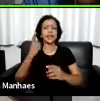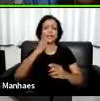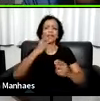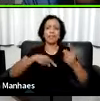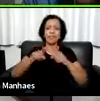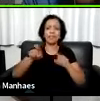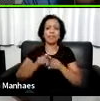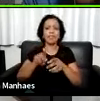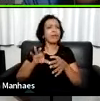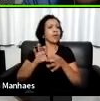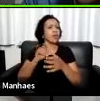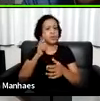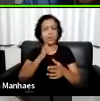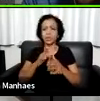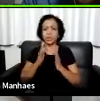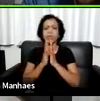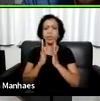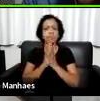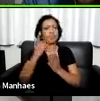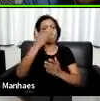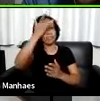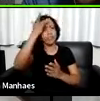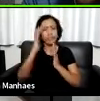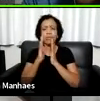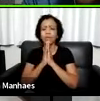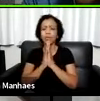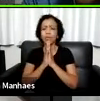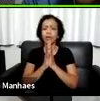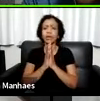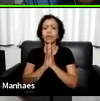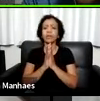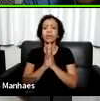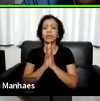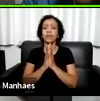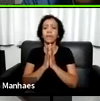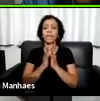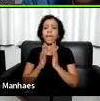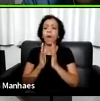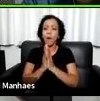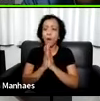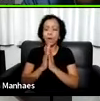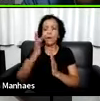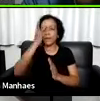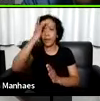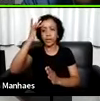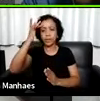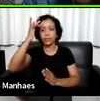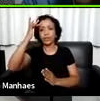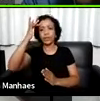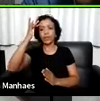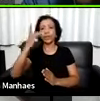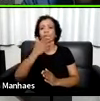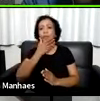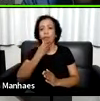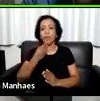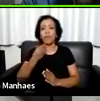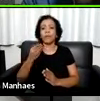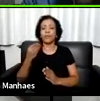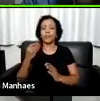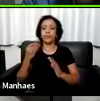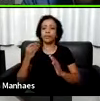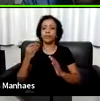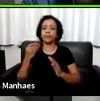oração com a Gidete Ribeiro Paim, juntos em oração nesse momento com César Moraes, com Isaac Rezende, com